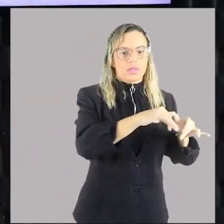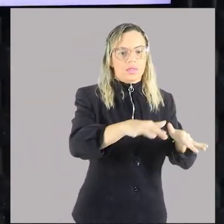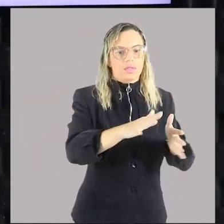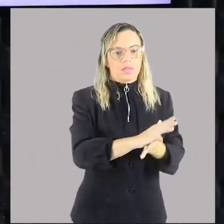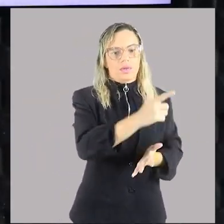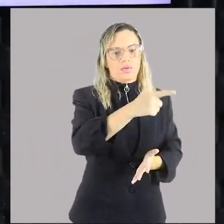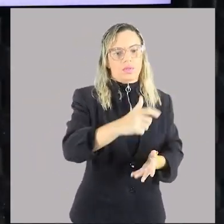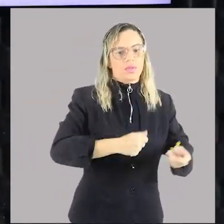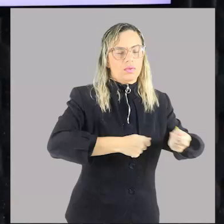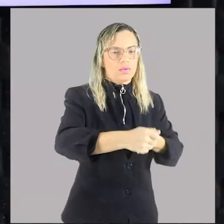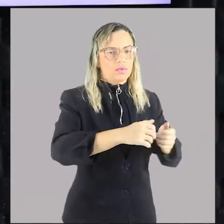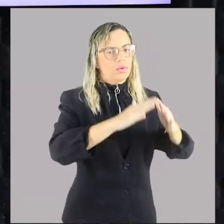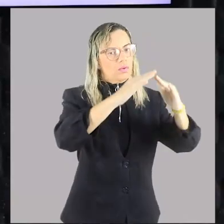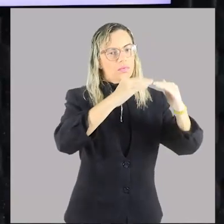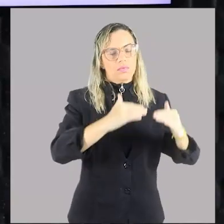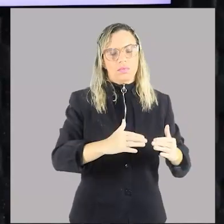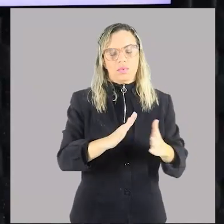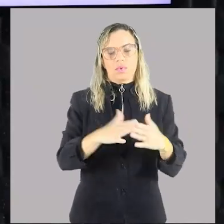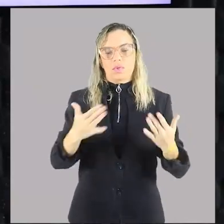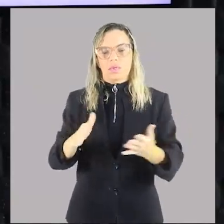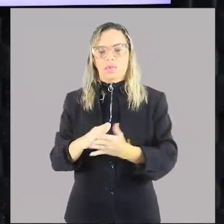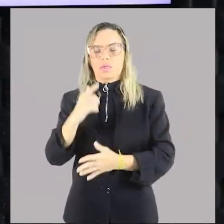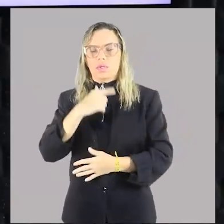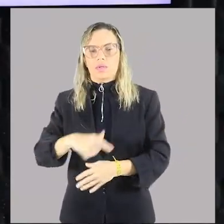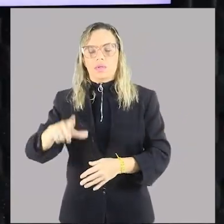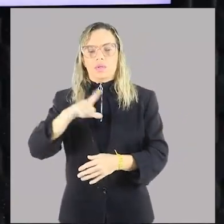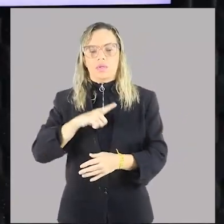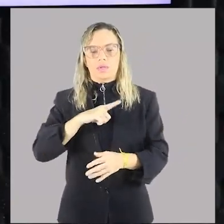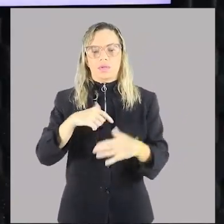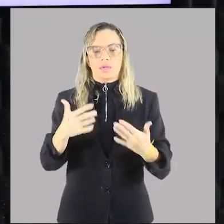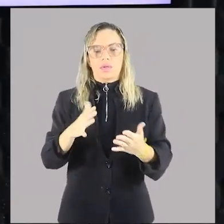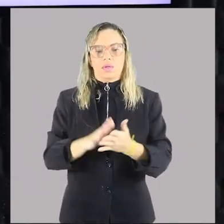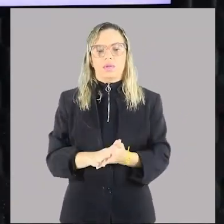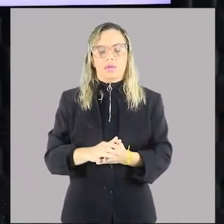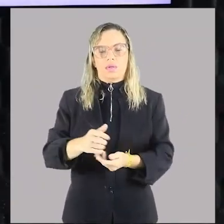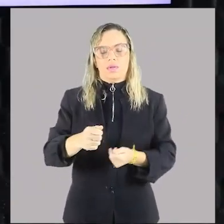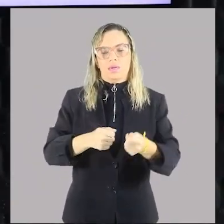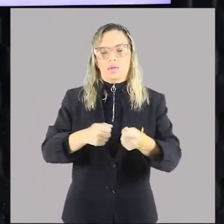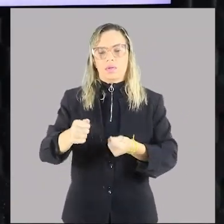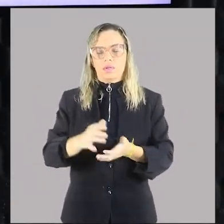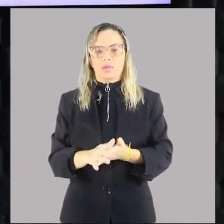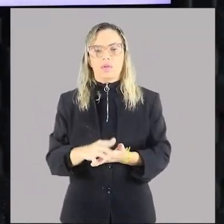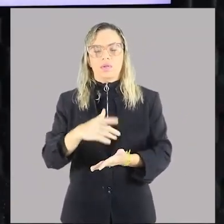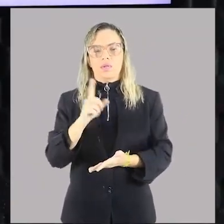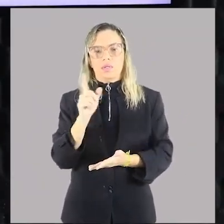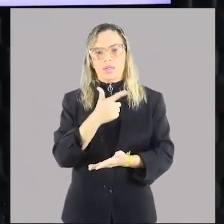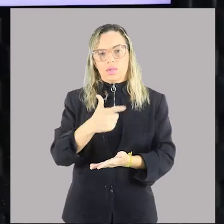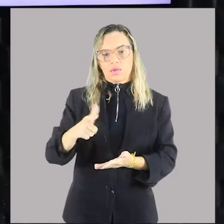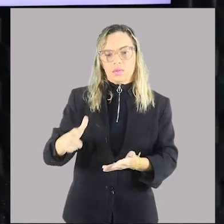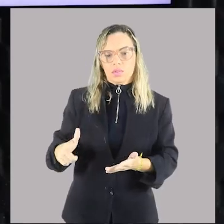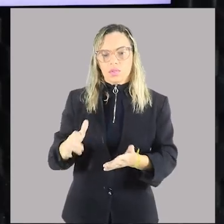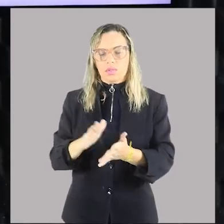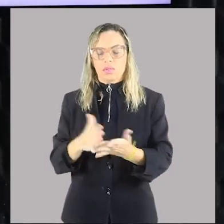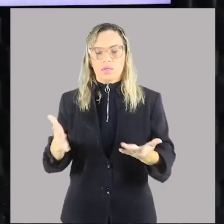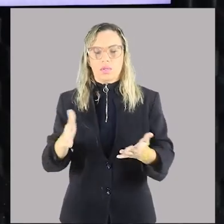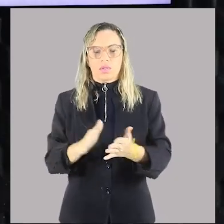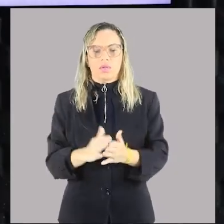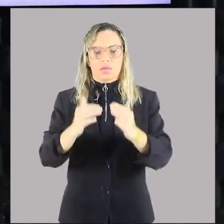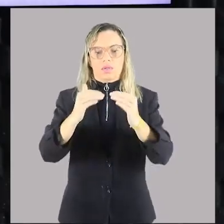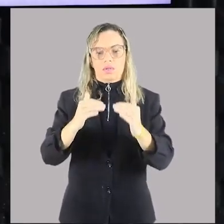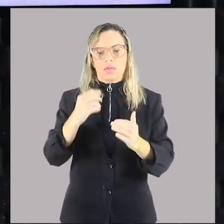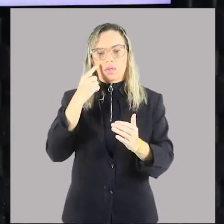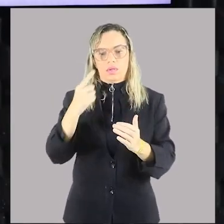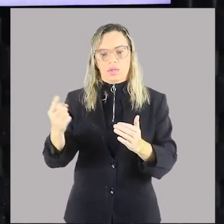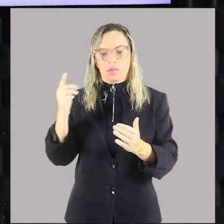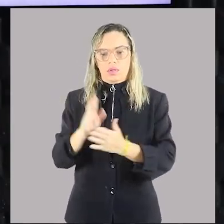perfeito? Mas existe um controle que é um controle que não é uma subordinação, chamado de supervisão